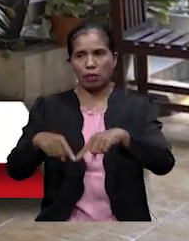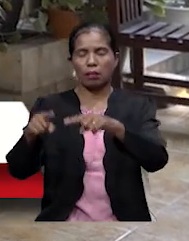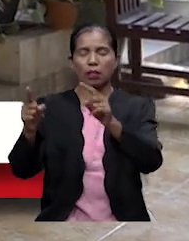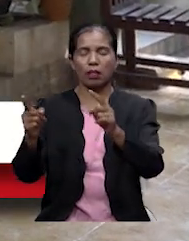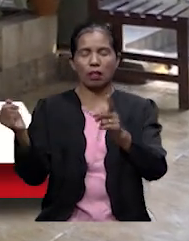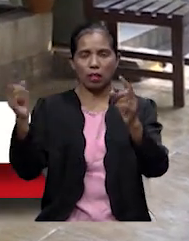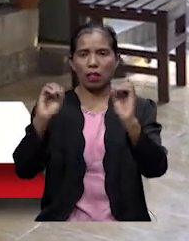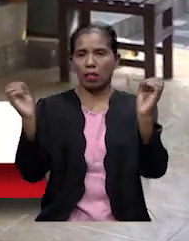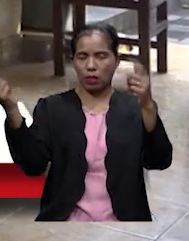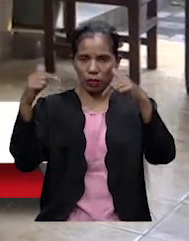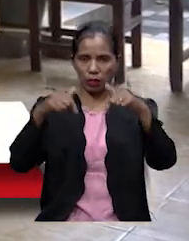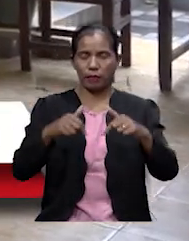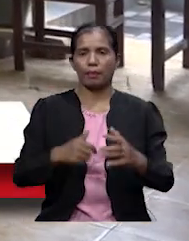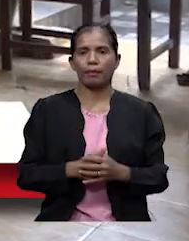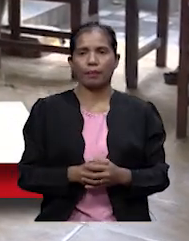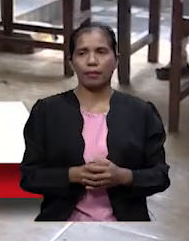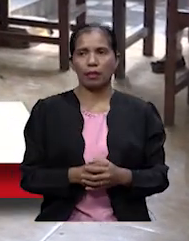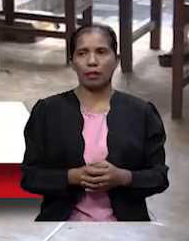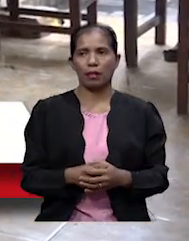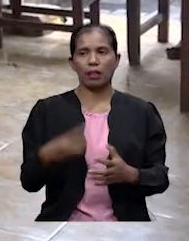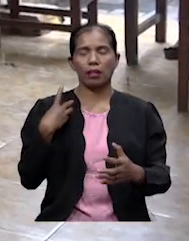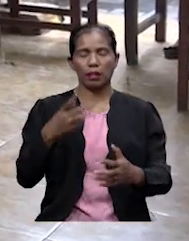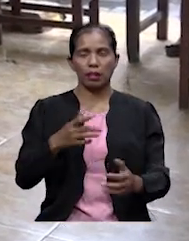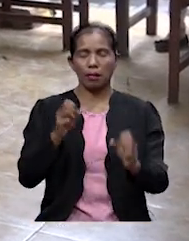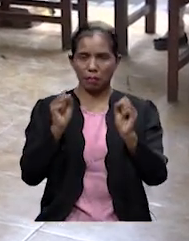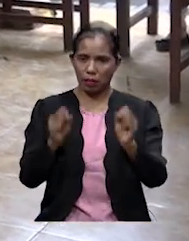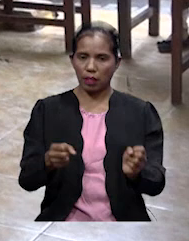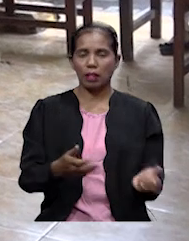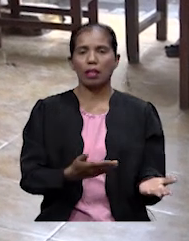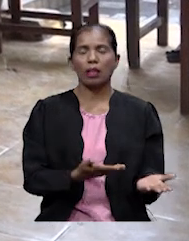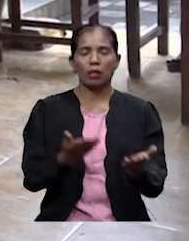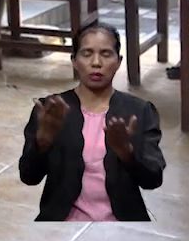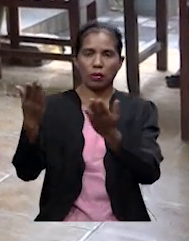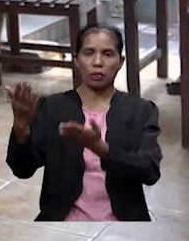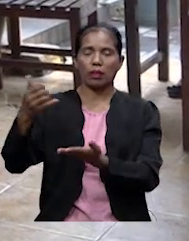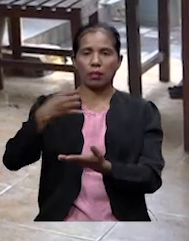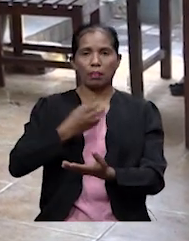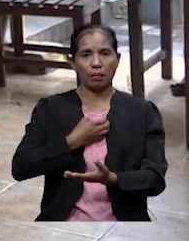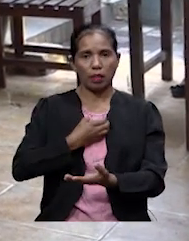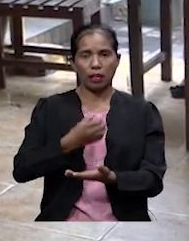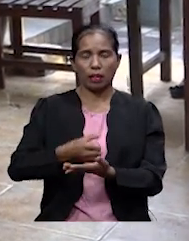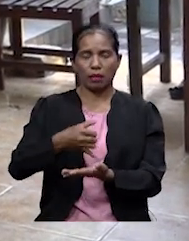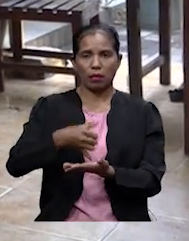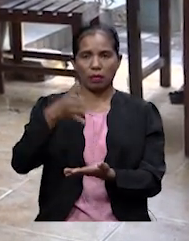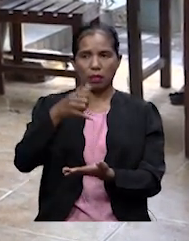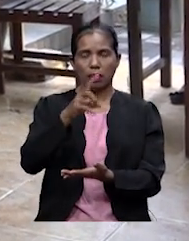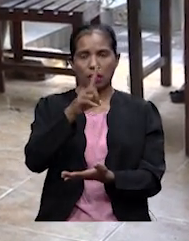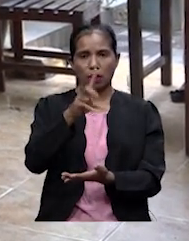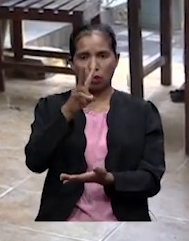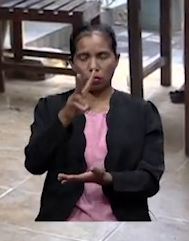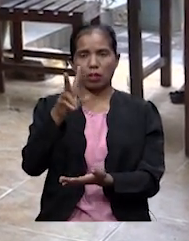batida mas ita consegue lori lori ida lori rua